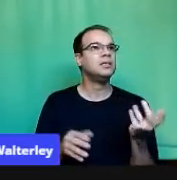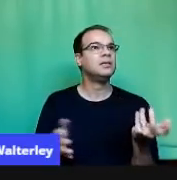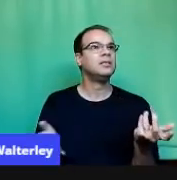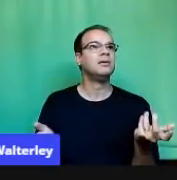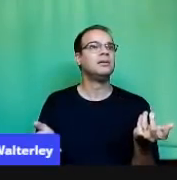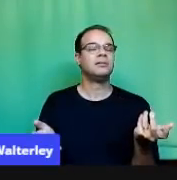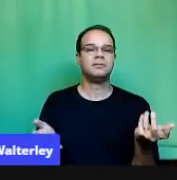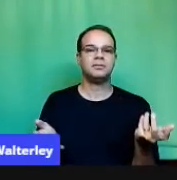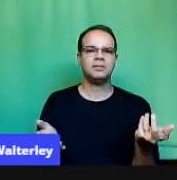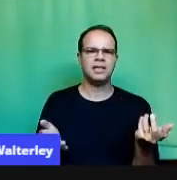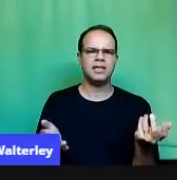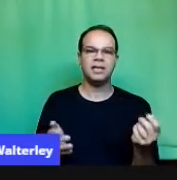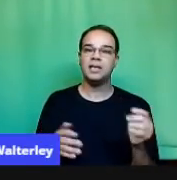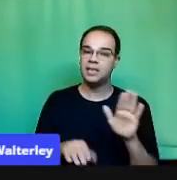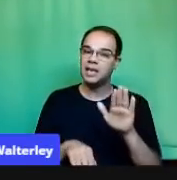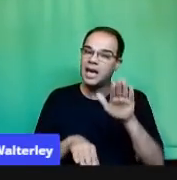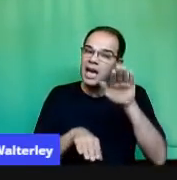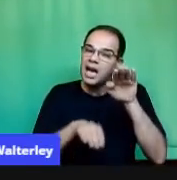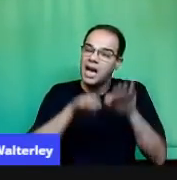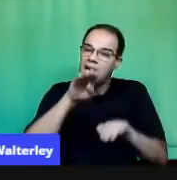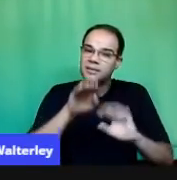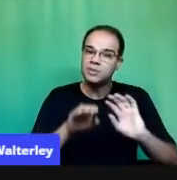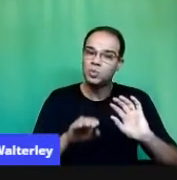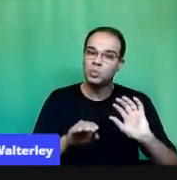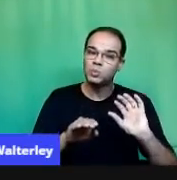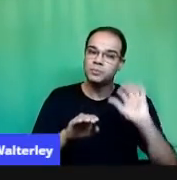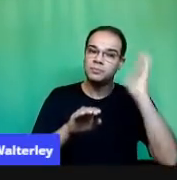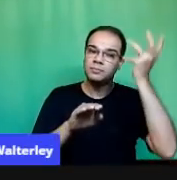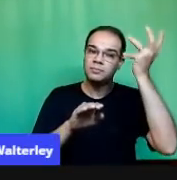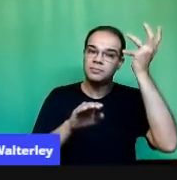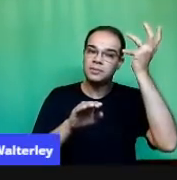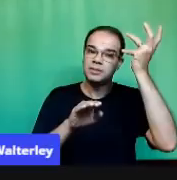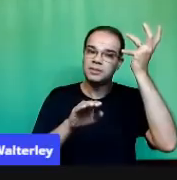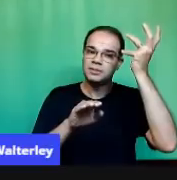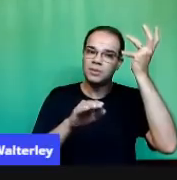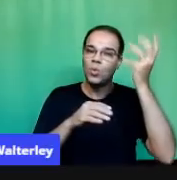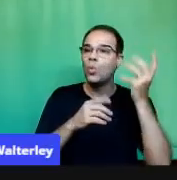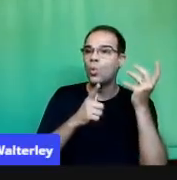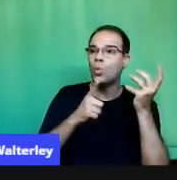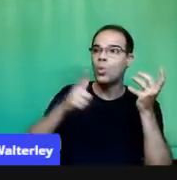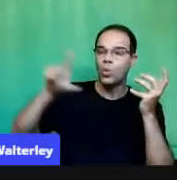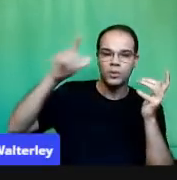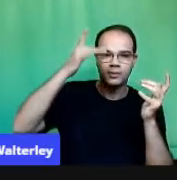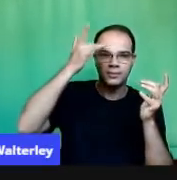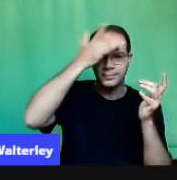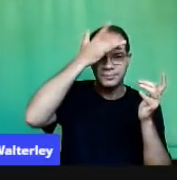muito raro as escolas, a educação que colocava